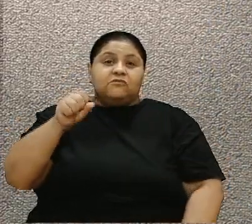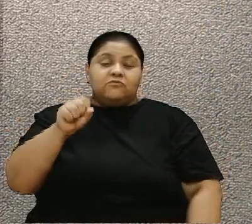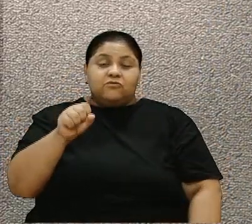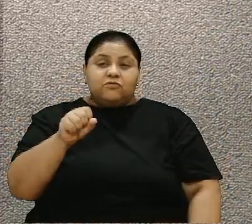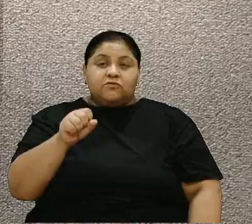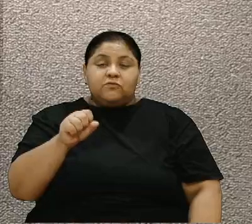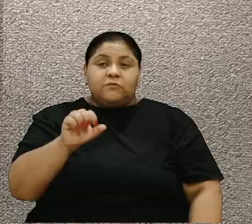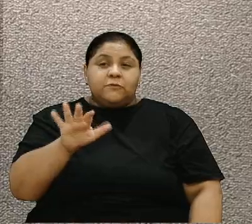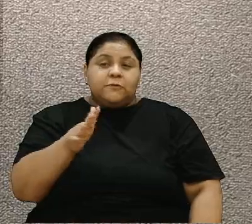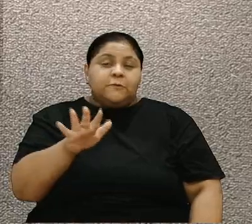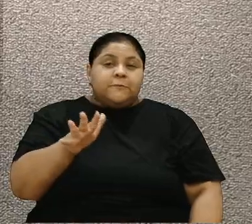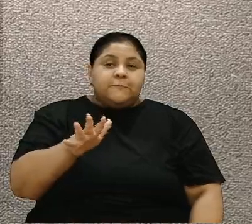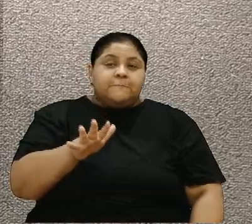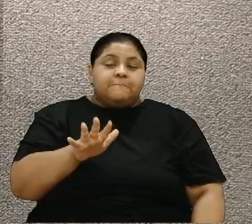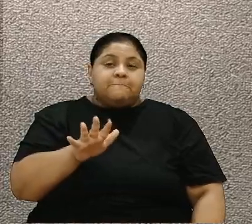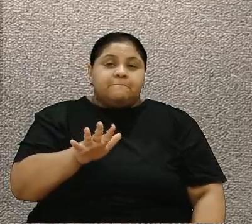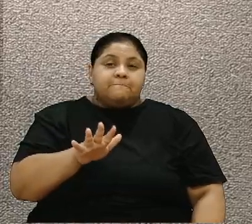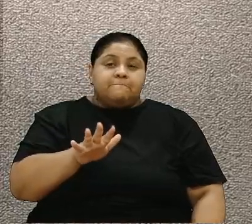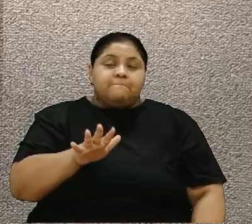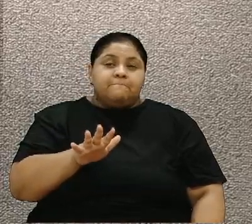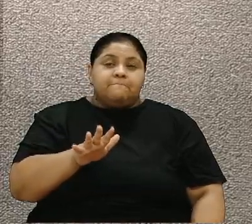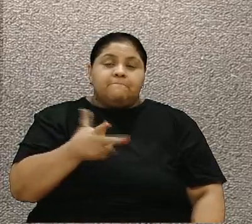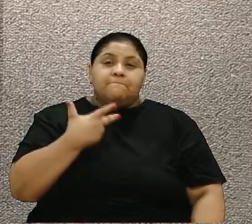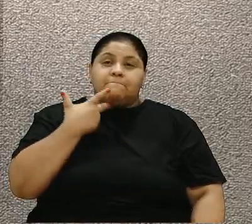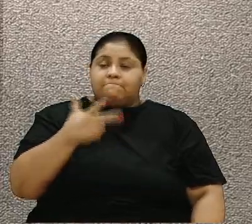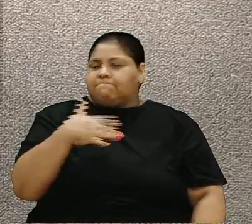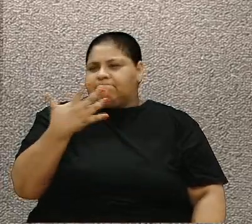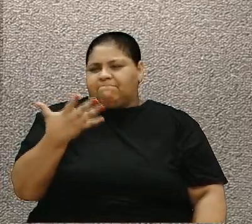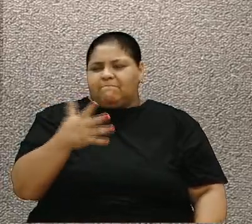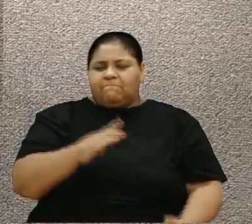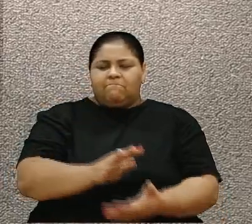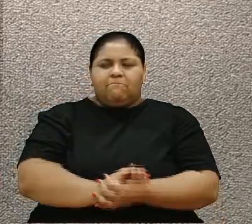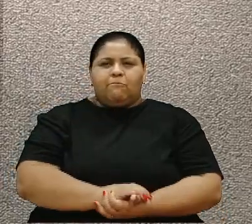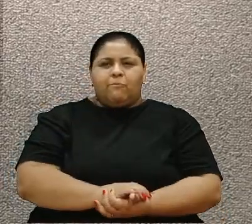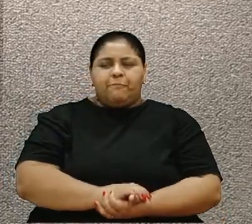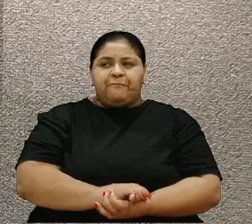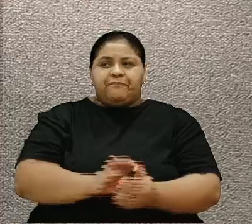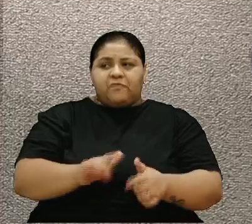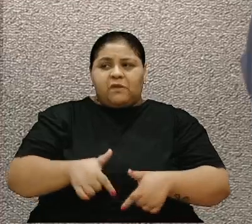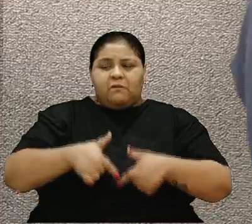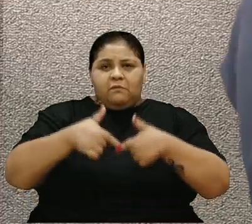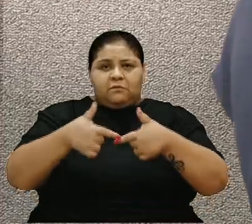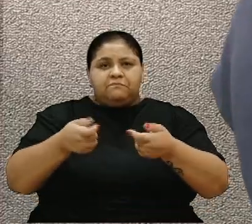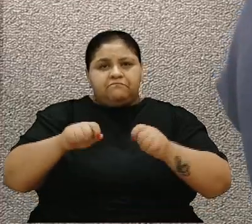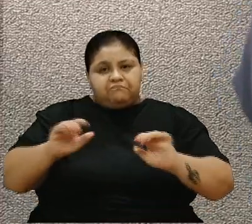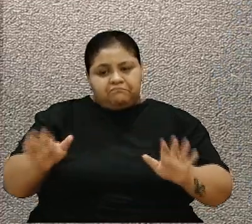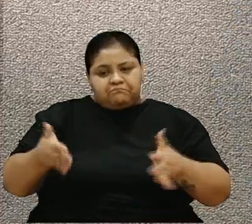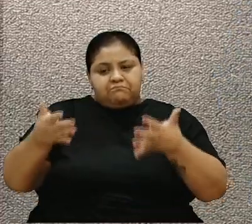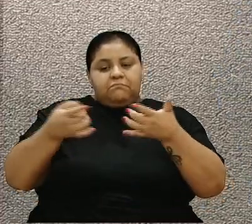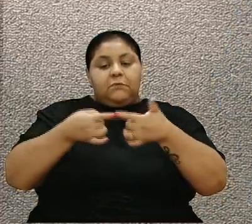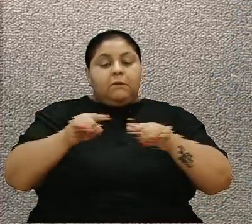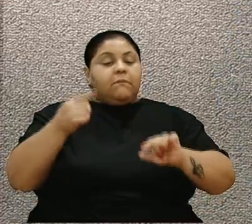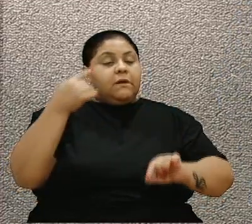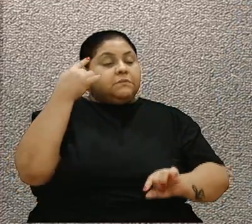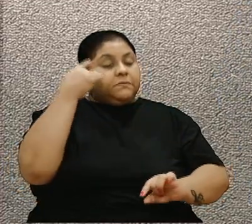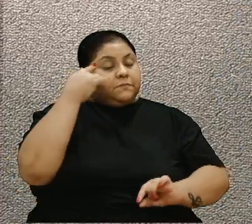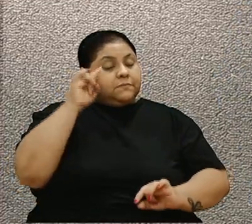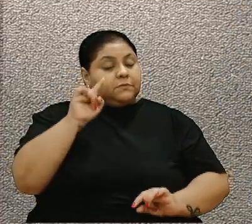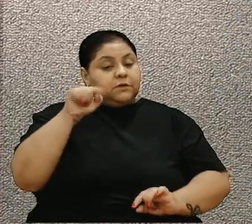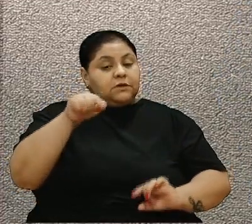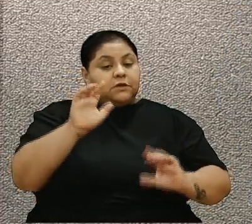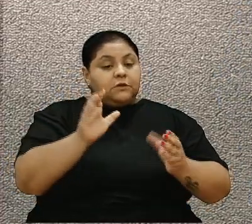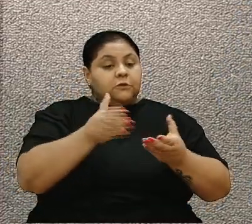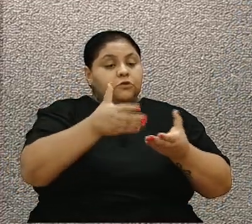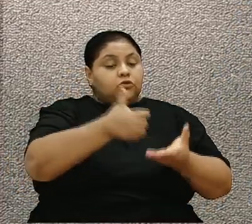situação vem sendo trazida. Enfim, são ações que nós precisamos enaltecer, mas penso que essa frente